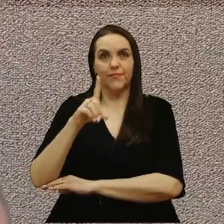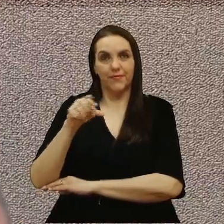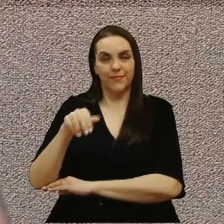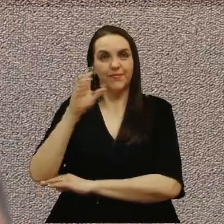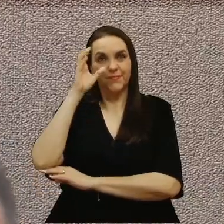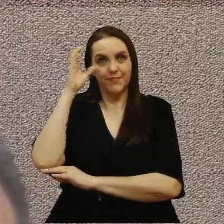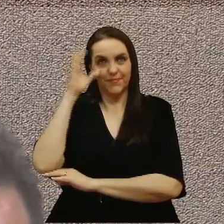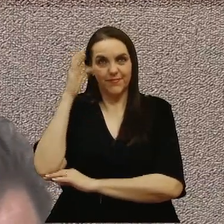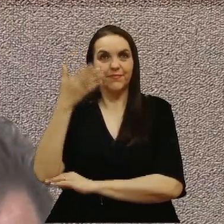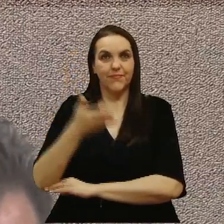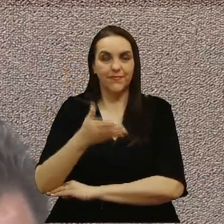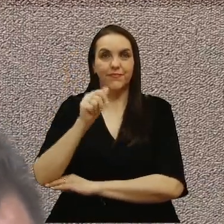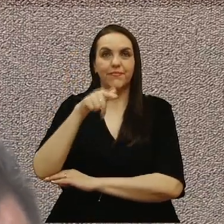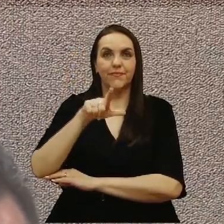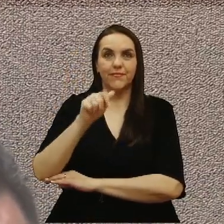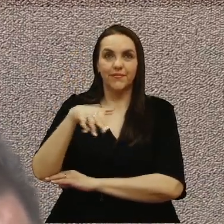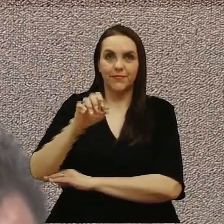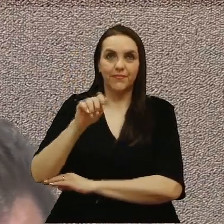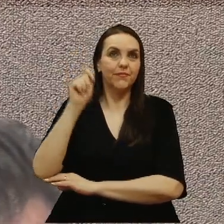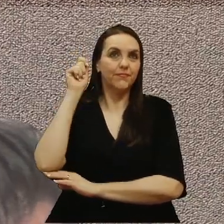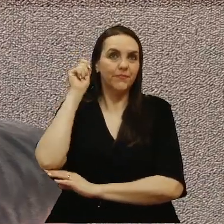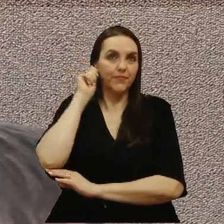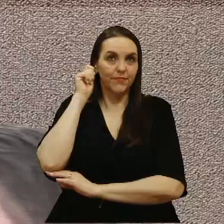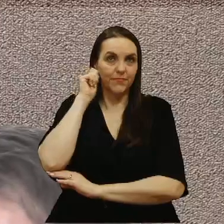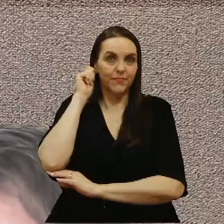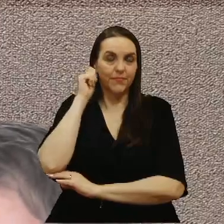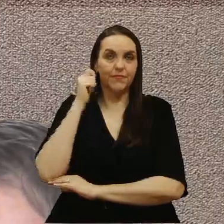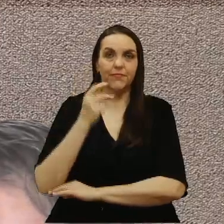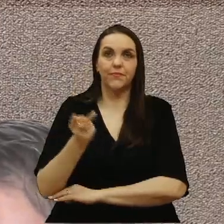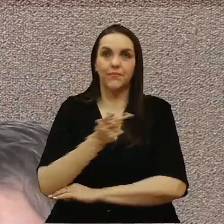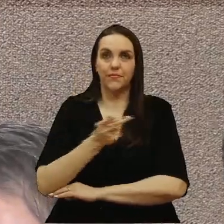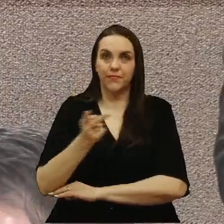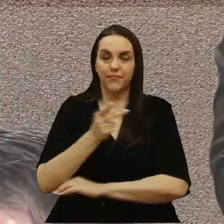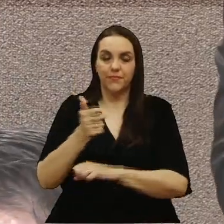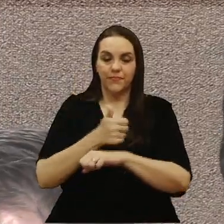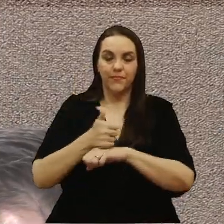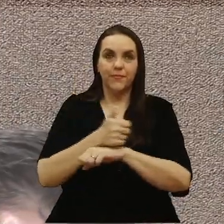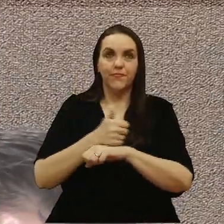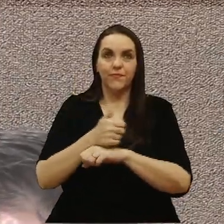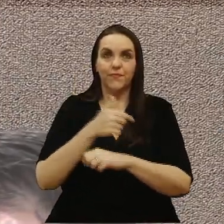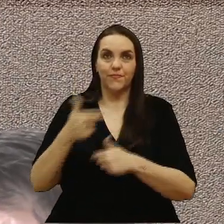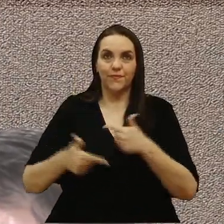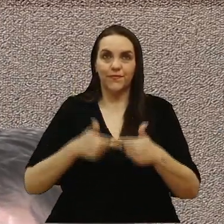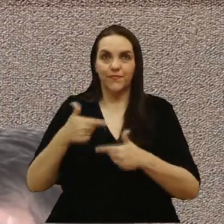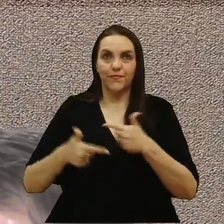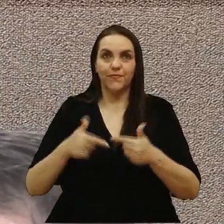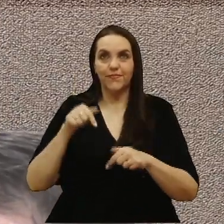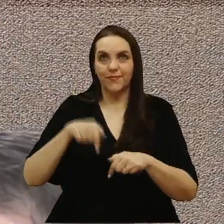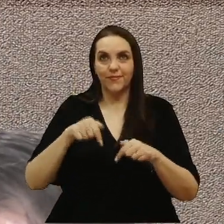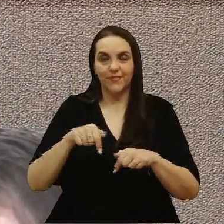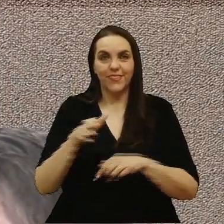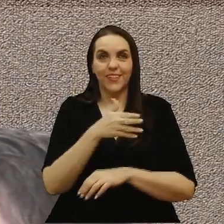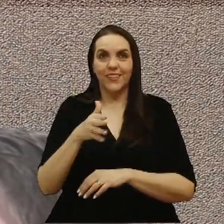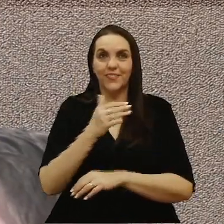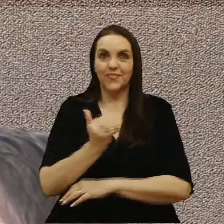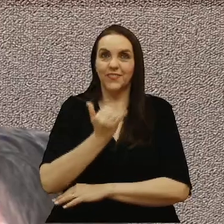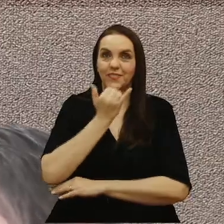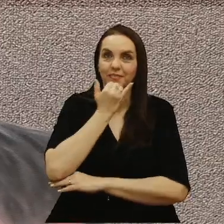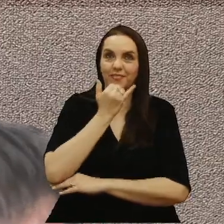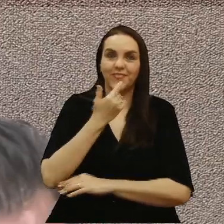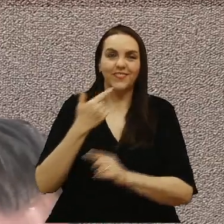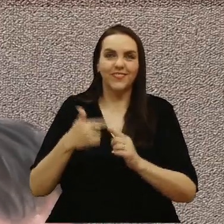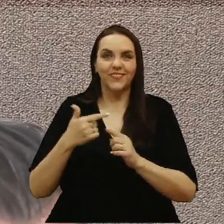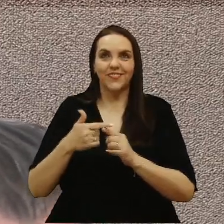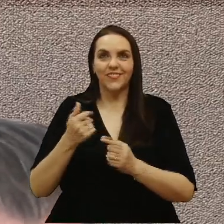Aline Cardoso da Silva, que são as profissionais que nos ajudam aqui, de vez em quando temos que pedir desculpa, porque